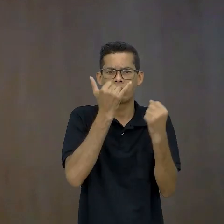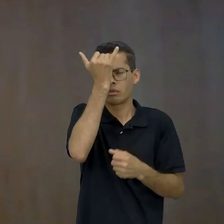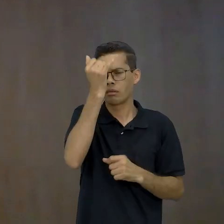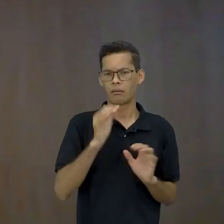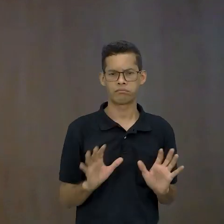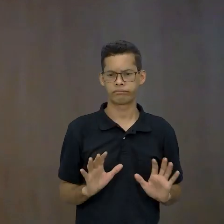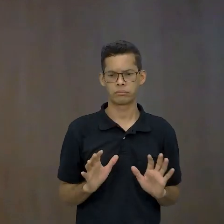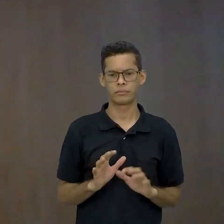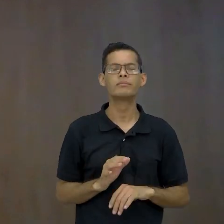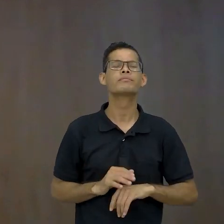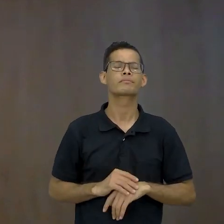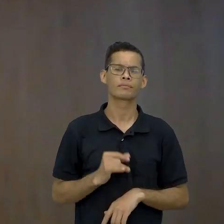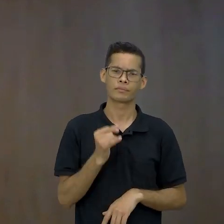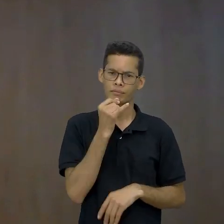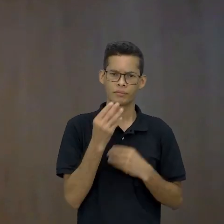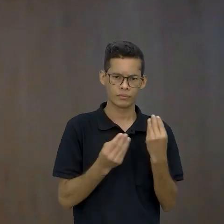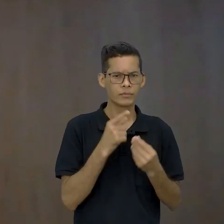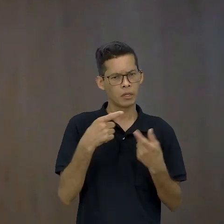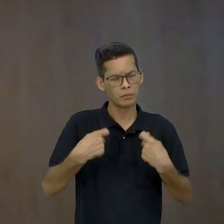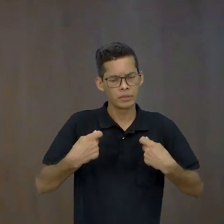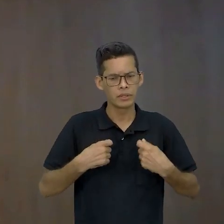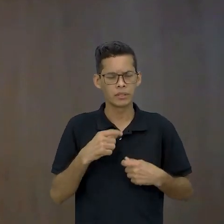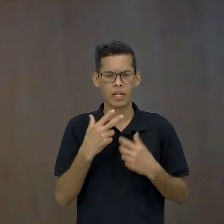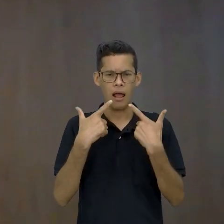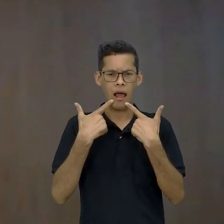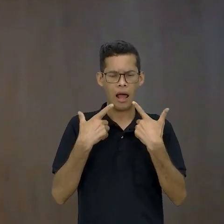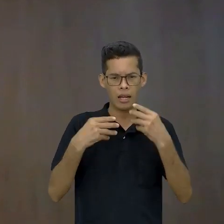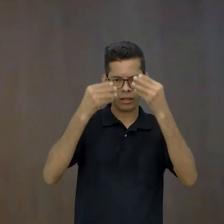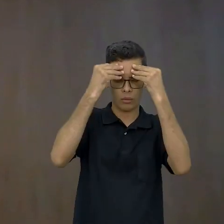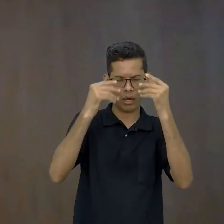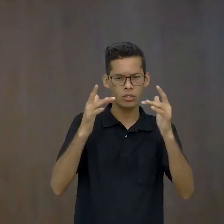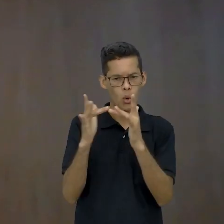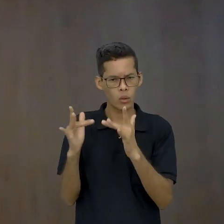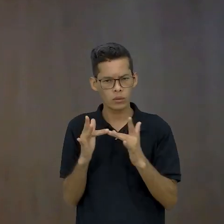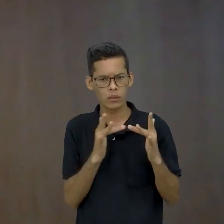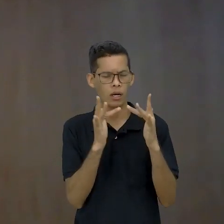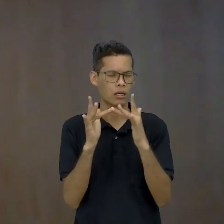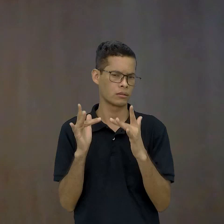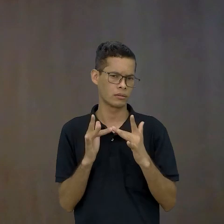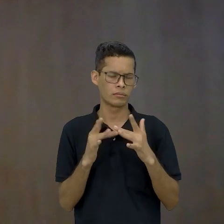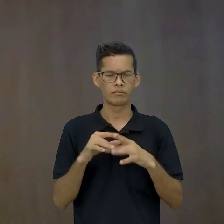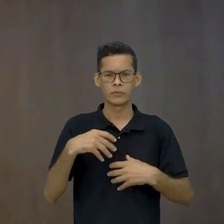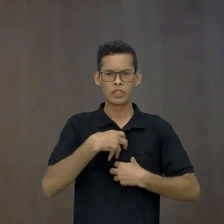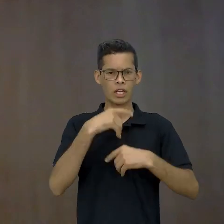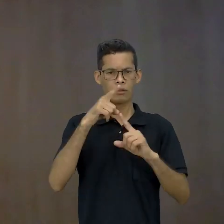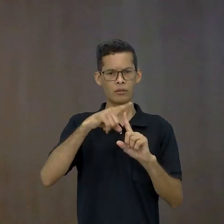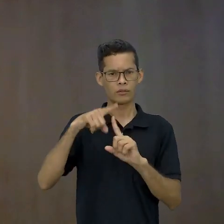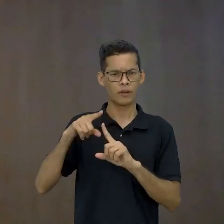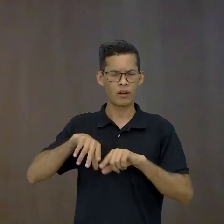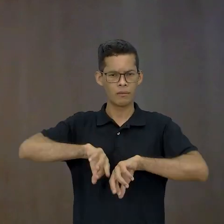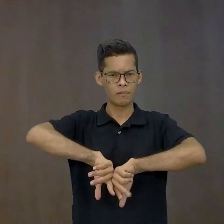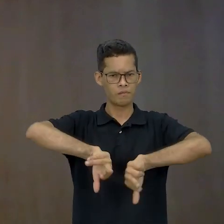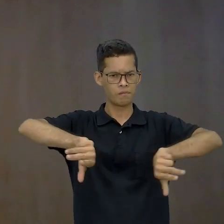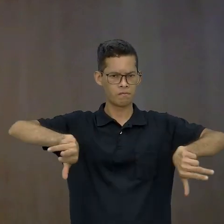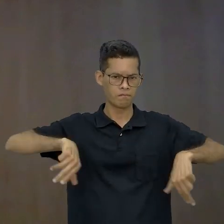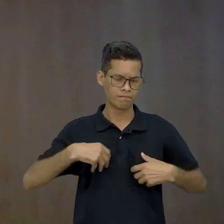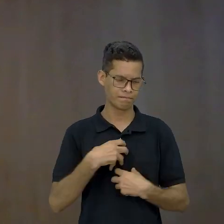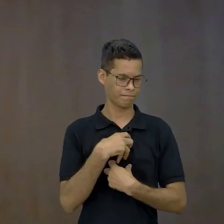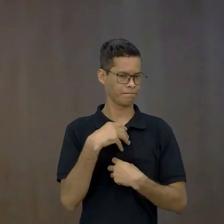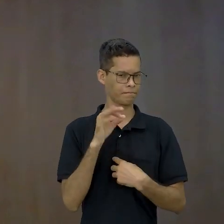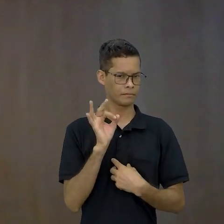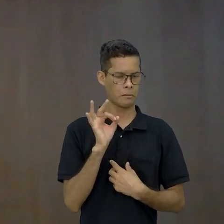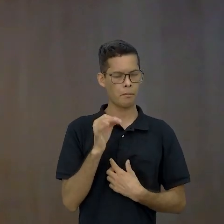base da aprendizagem é o contato com a linguagem, seja ela das diferentes maneiras como ela se manifesta aí